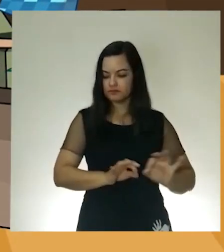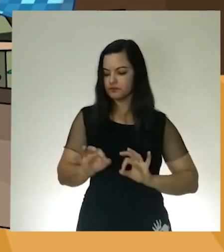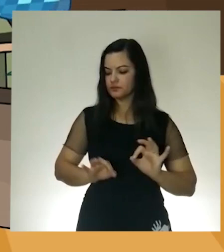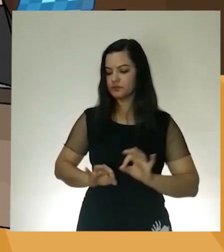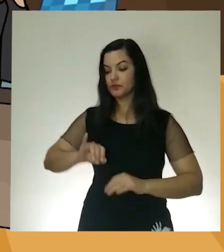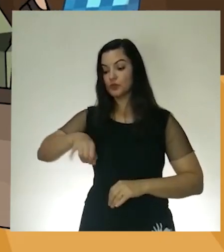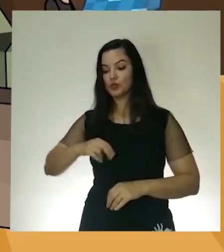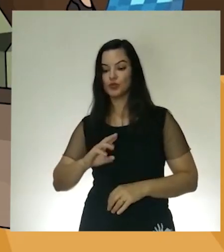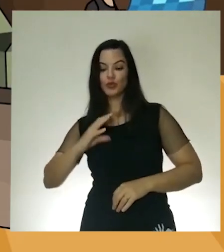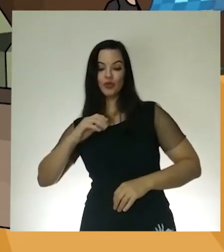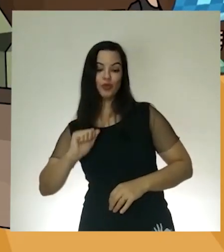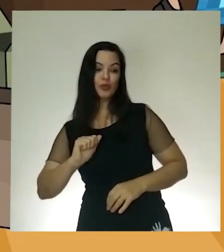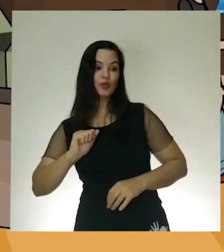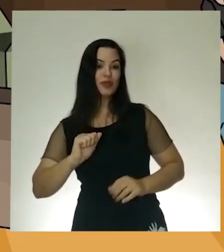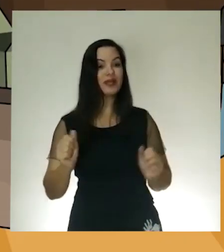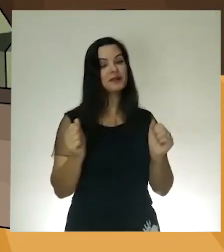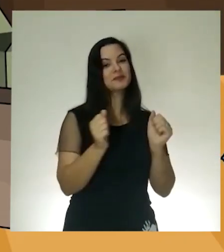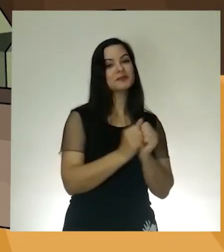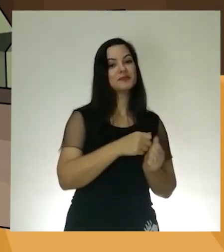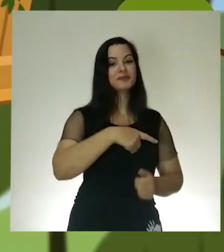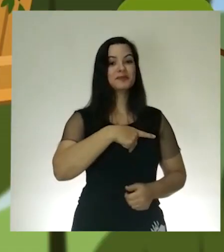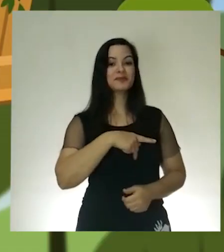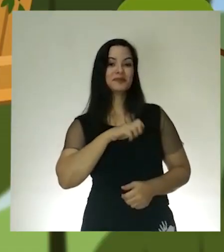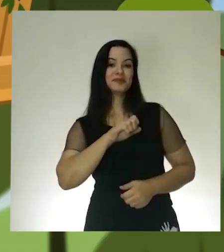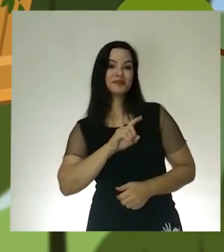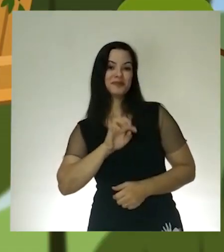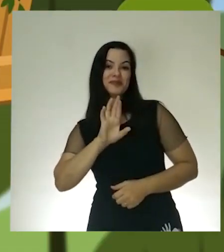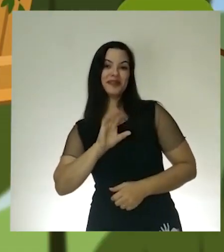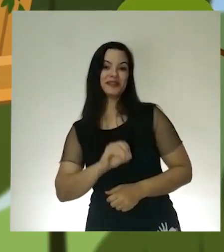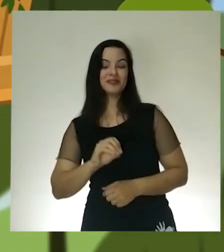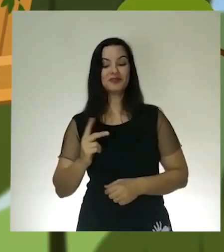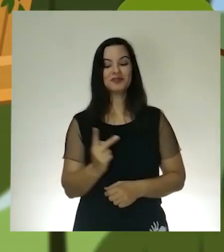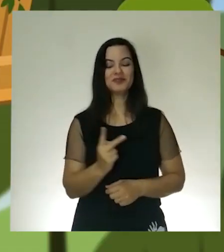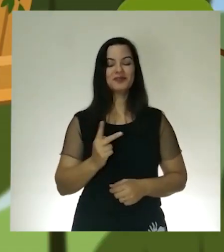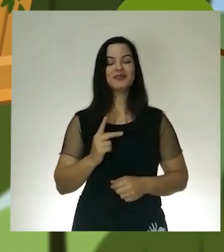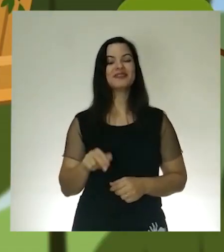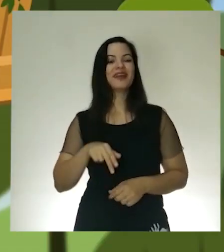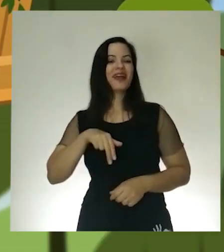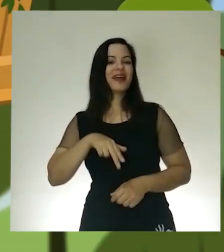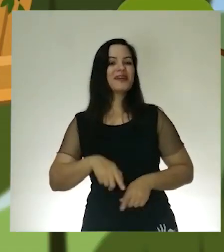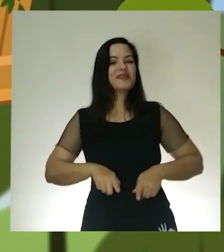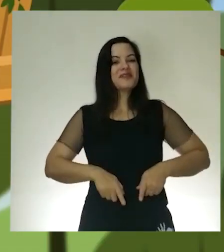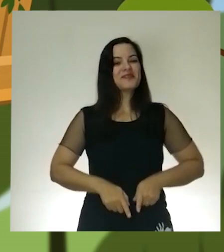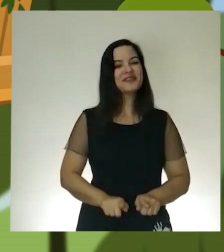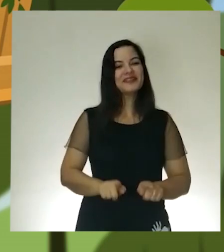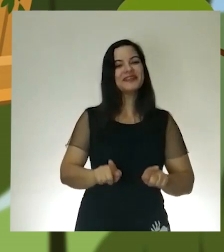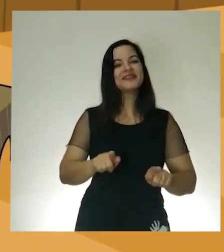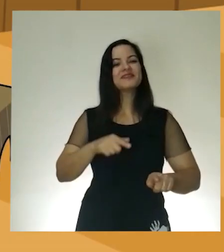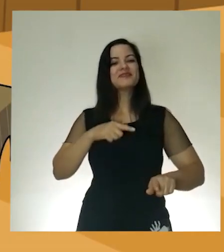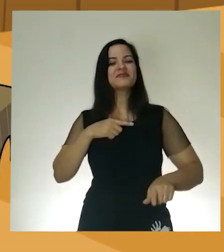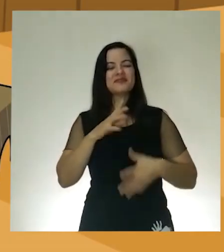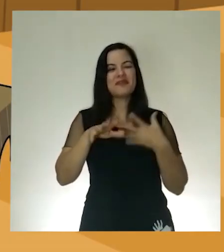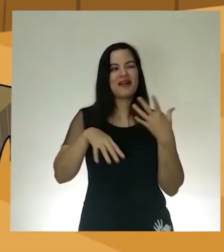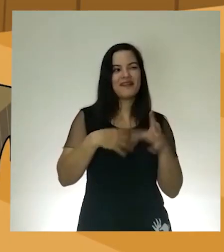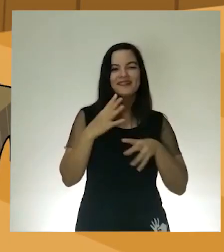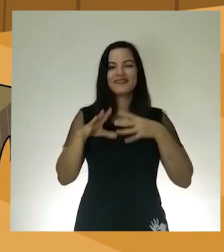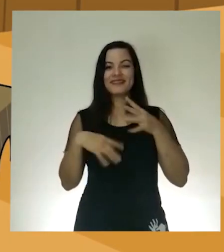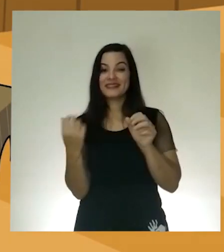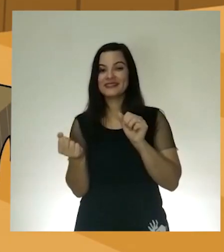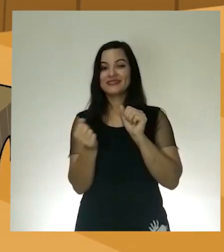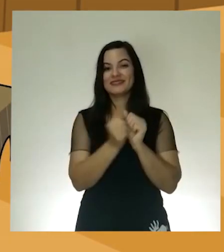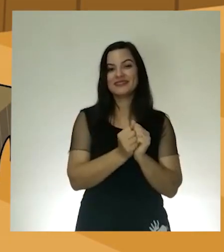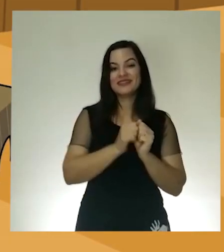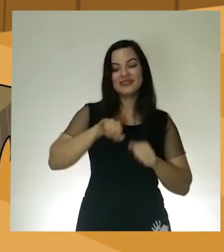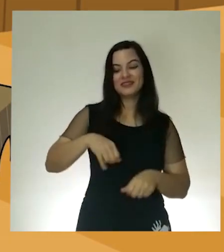Juca e Pedro, Pedro e Juca, os irmãos gêmeos de travessuras. Juca